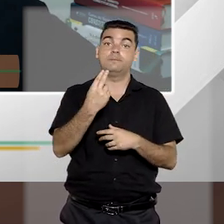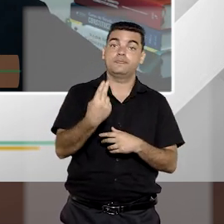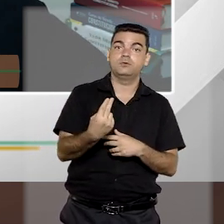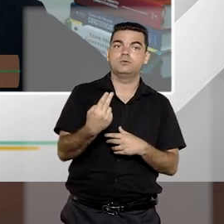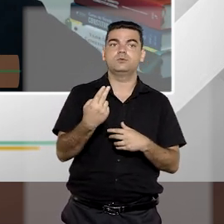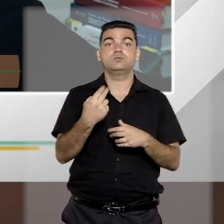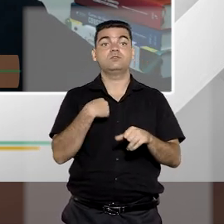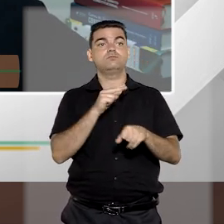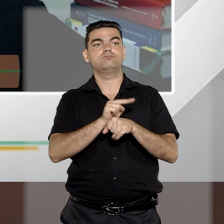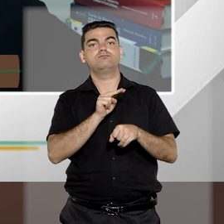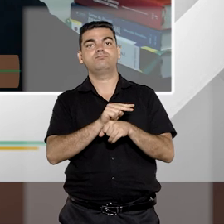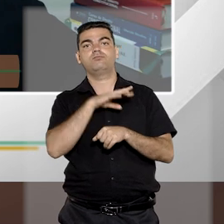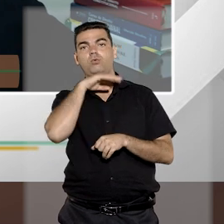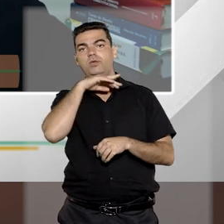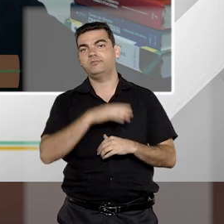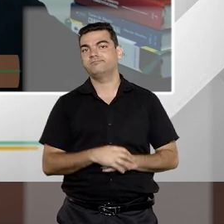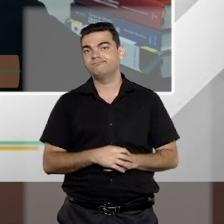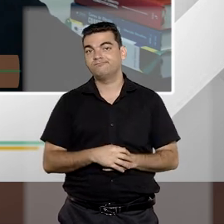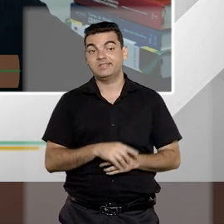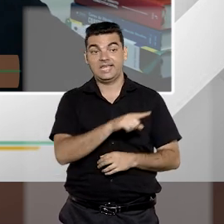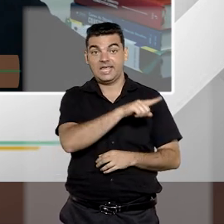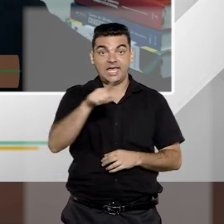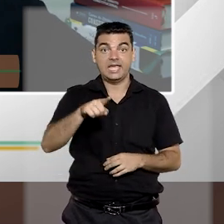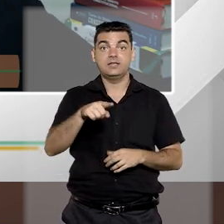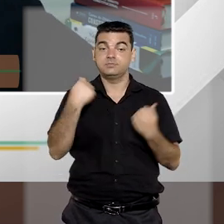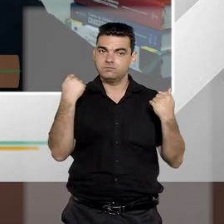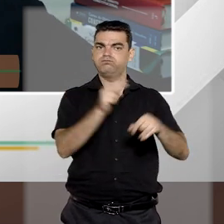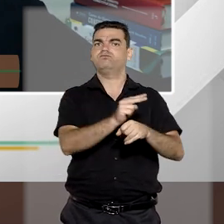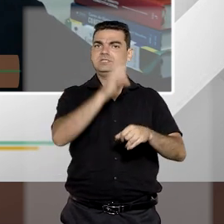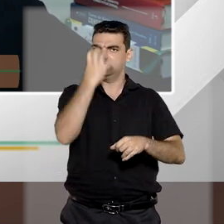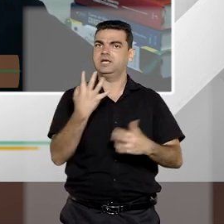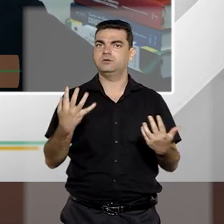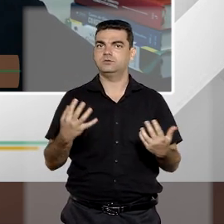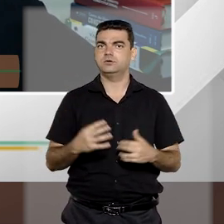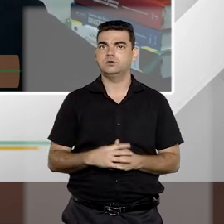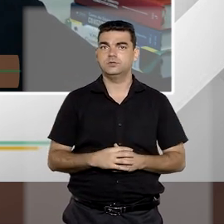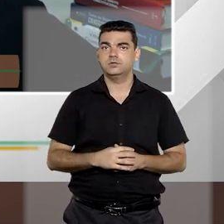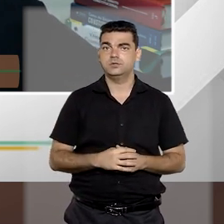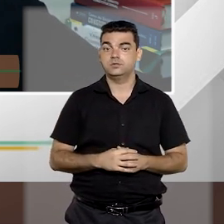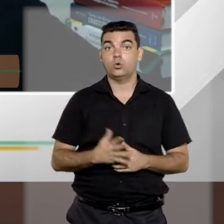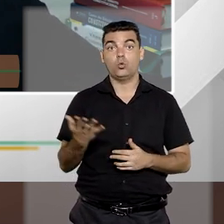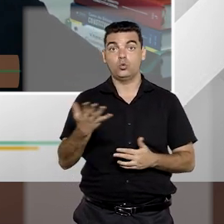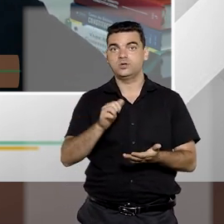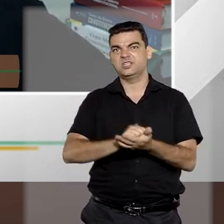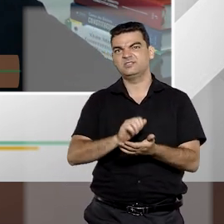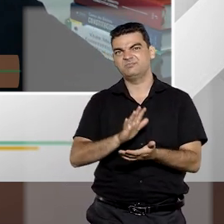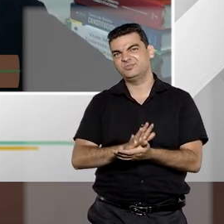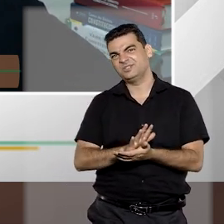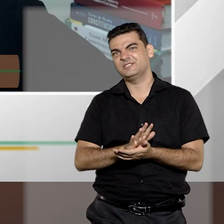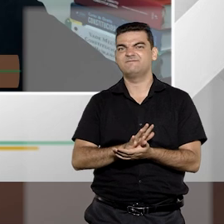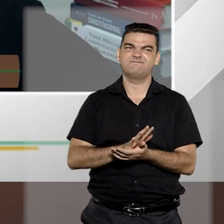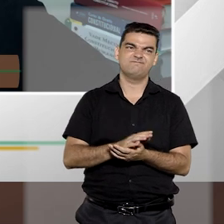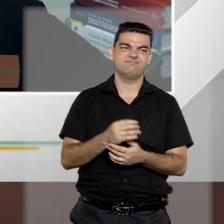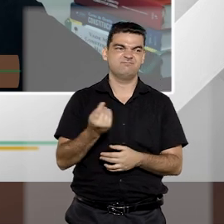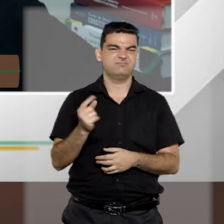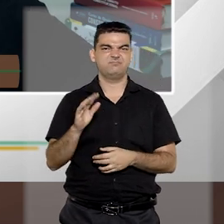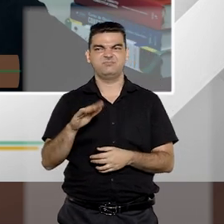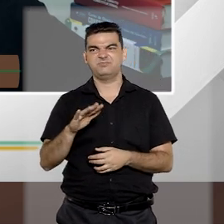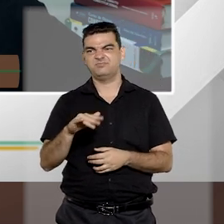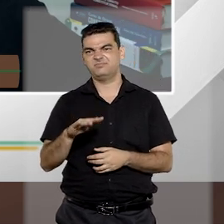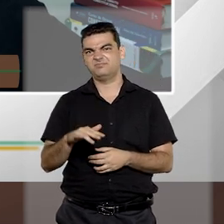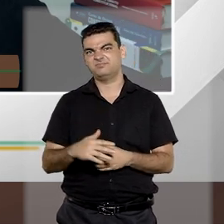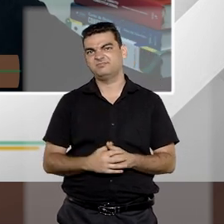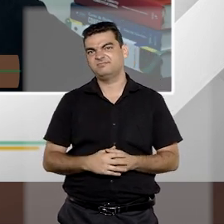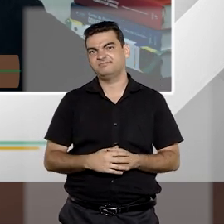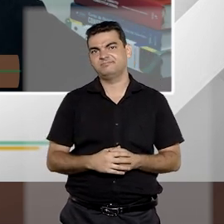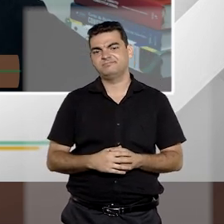ou houve fiscalização precária de quem deveria fiscalizar, né? Hoje nós sabemos que as multas, infelizmente, elas são irrisórias, né?